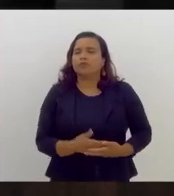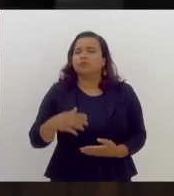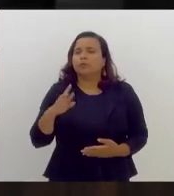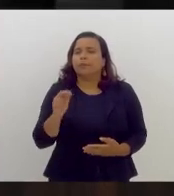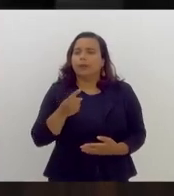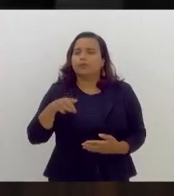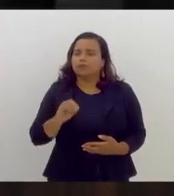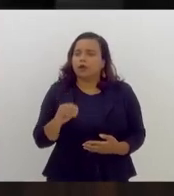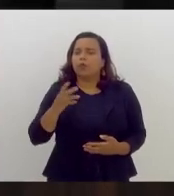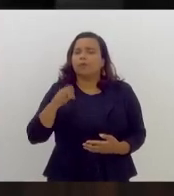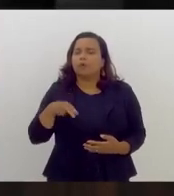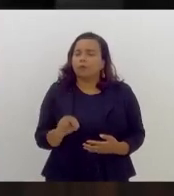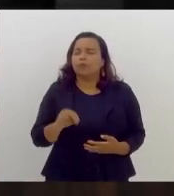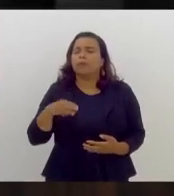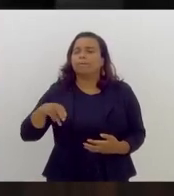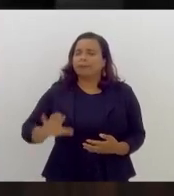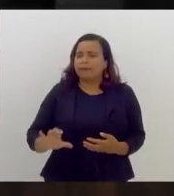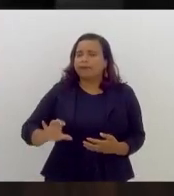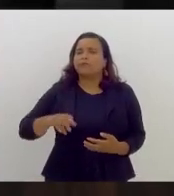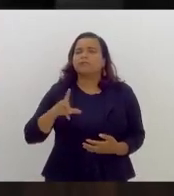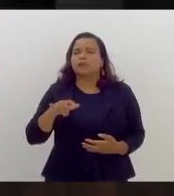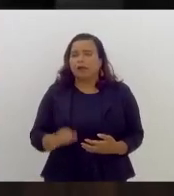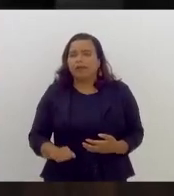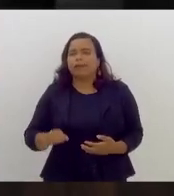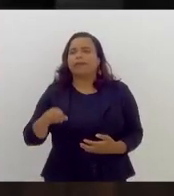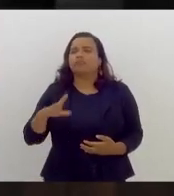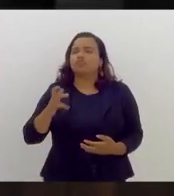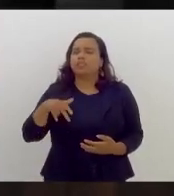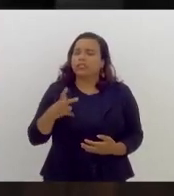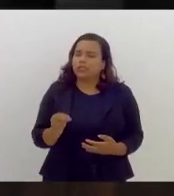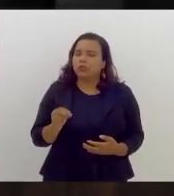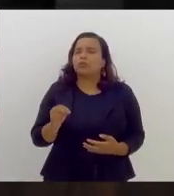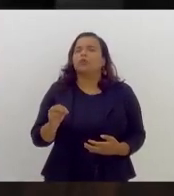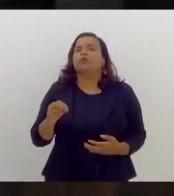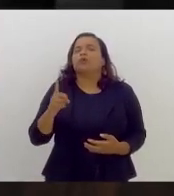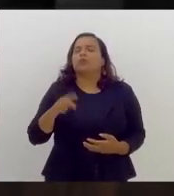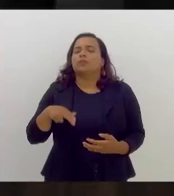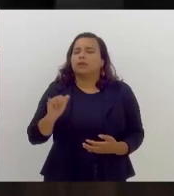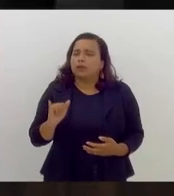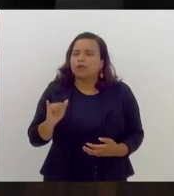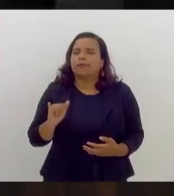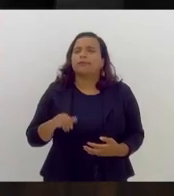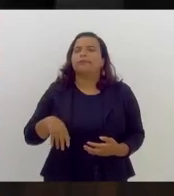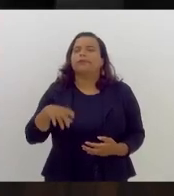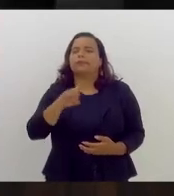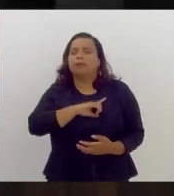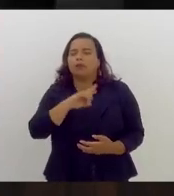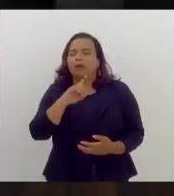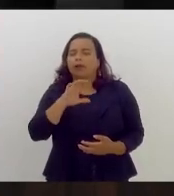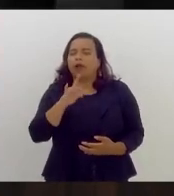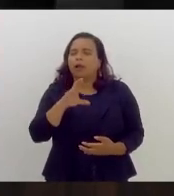Brazão, Bruno Dauari, Carlos Mink, Célia Jordão, Chiquinho da Mangueira, Dani Monteiro, delegado Carlos Augusto, Eliomar Coelho, presente já